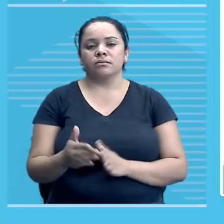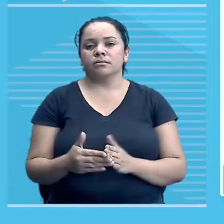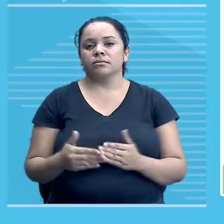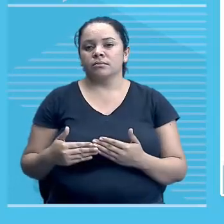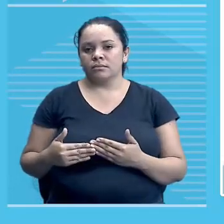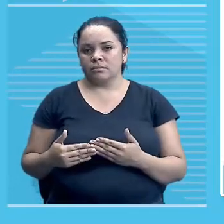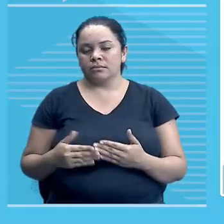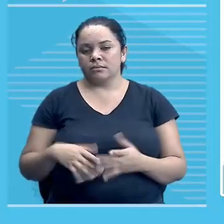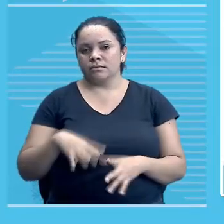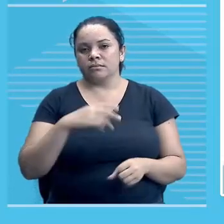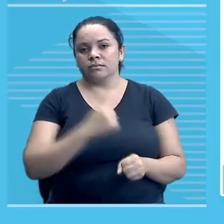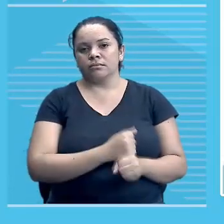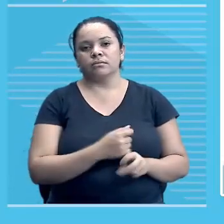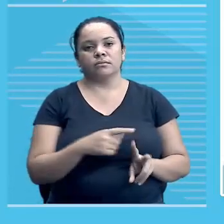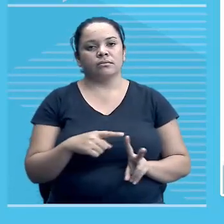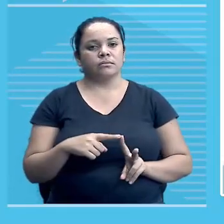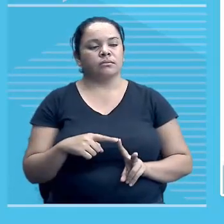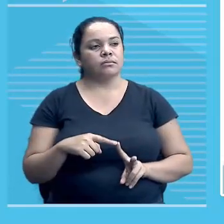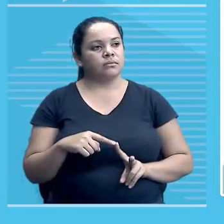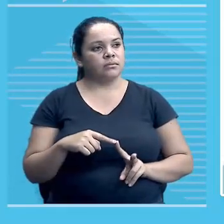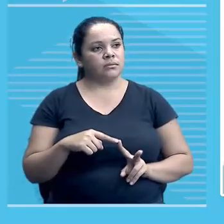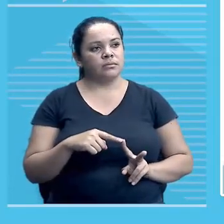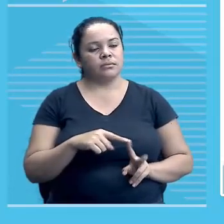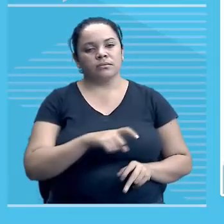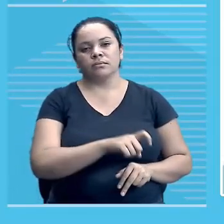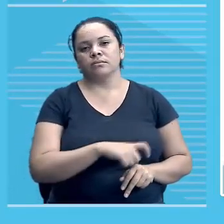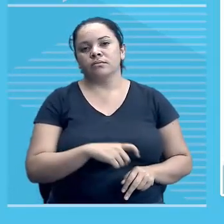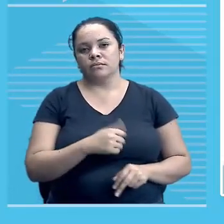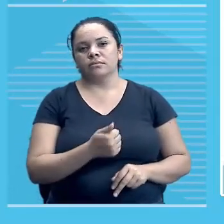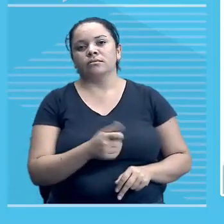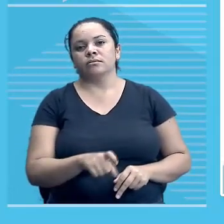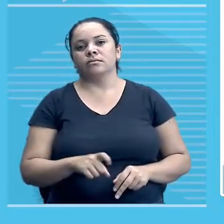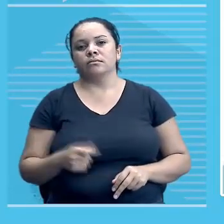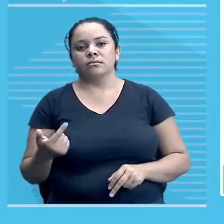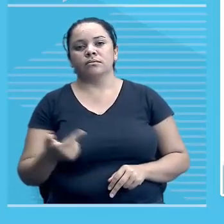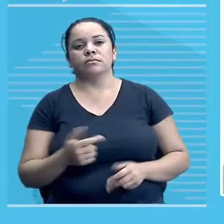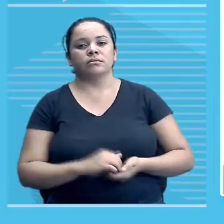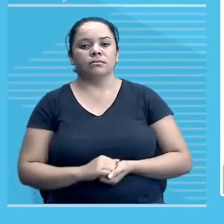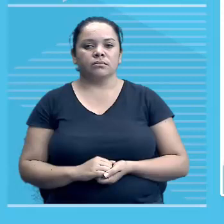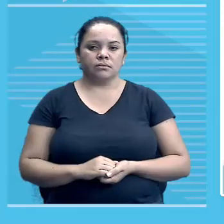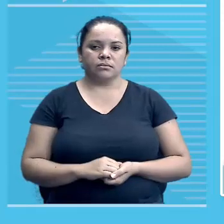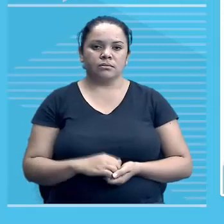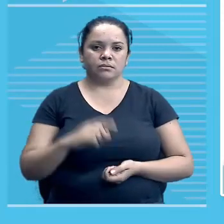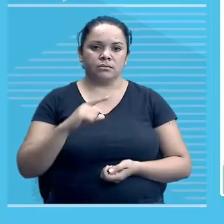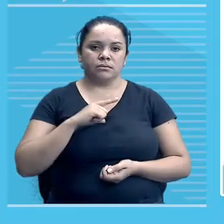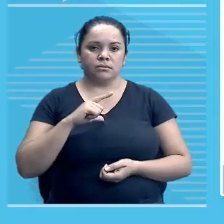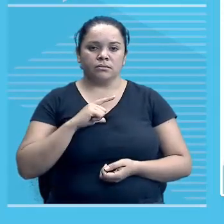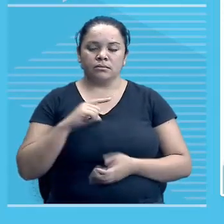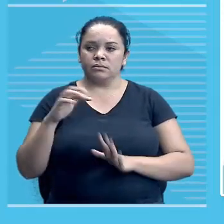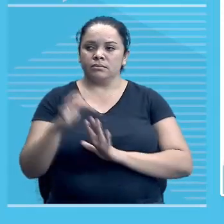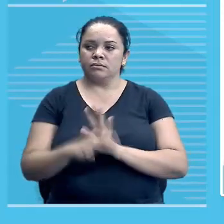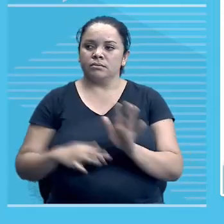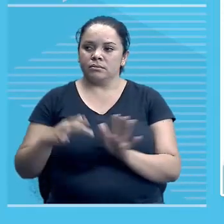ele quer aqui, ó, x1 mais x2, tem a fórmula das relações de Girardi.